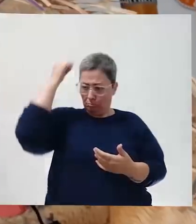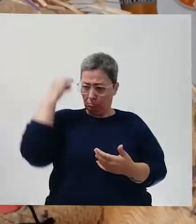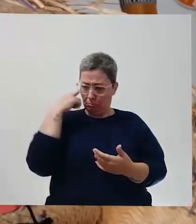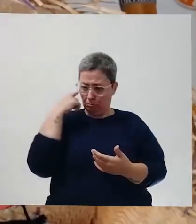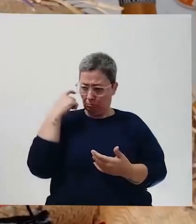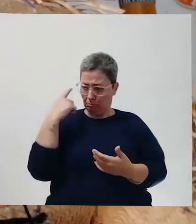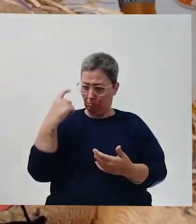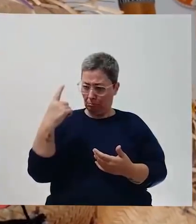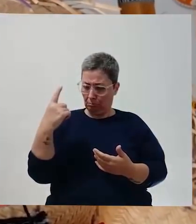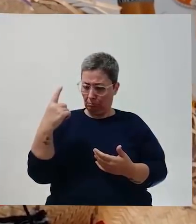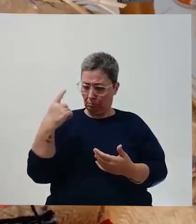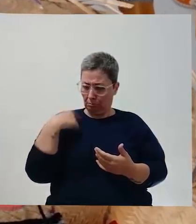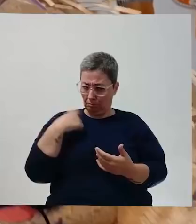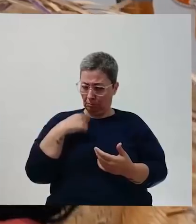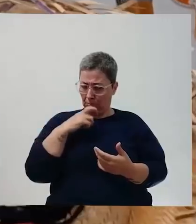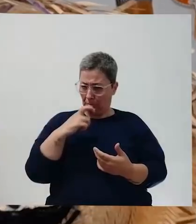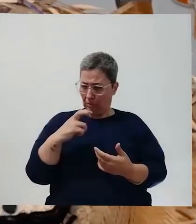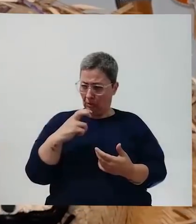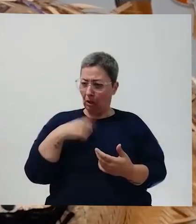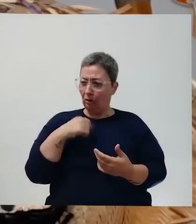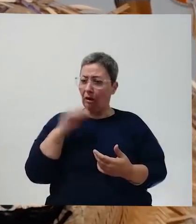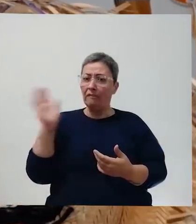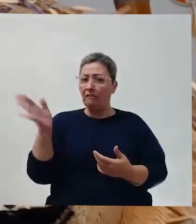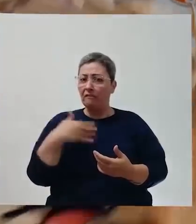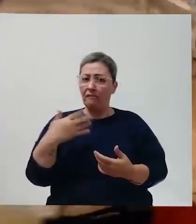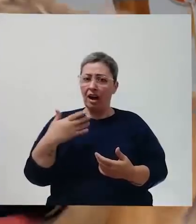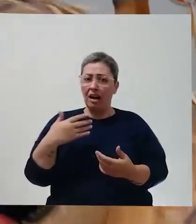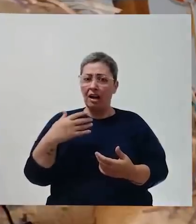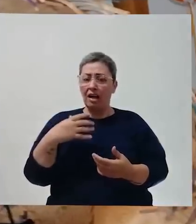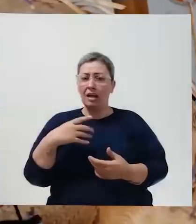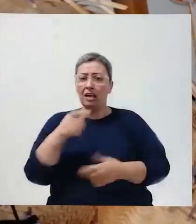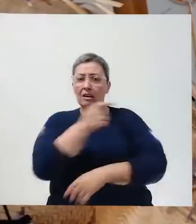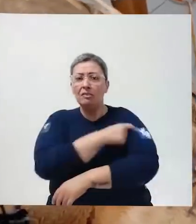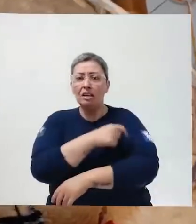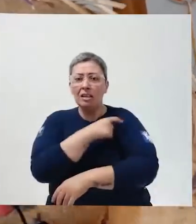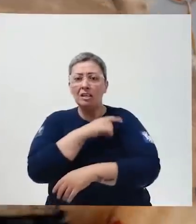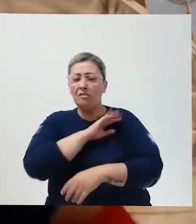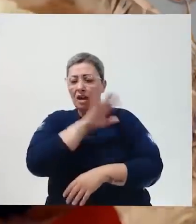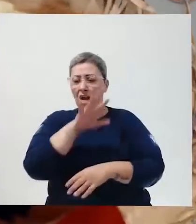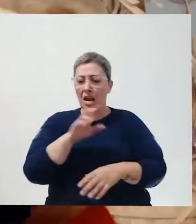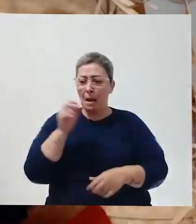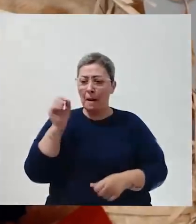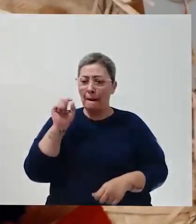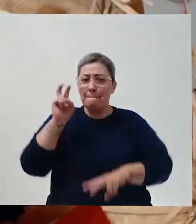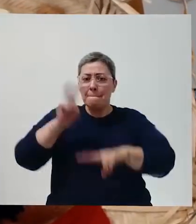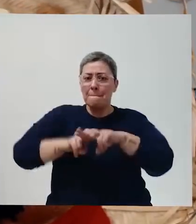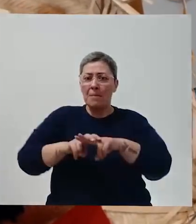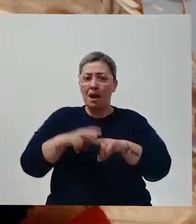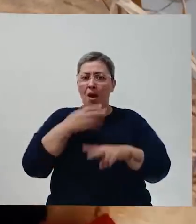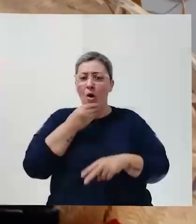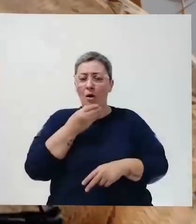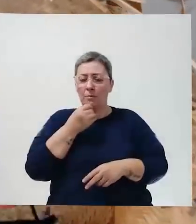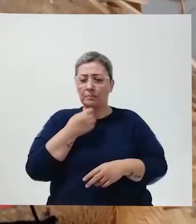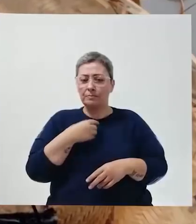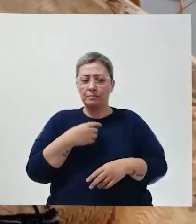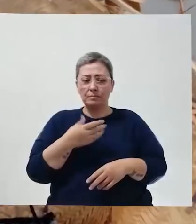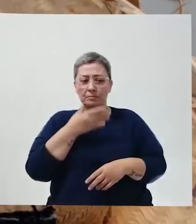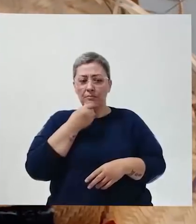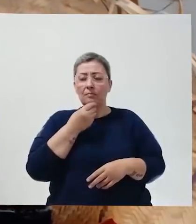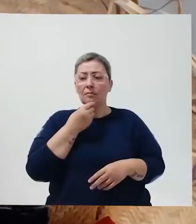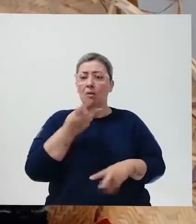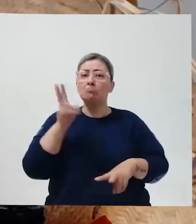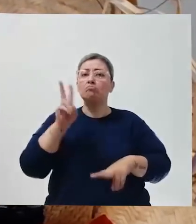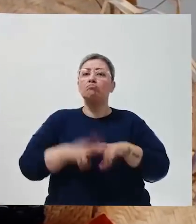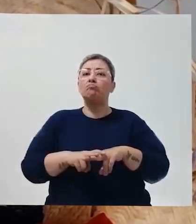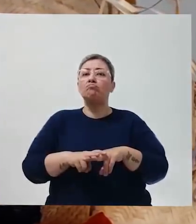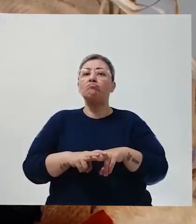ouvindo aquela gritaria, ordenou que os guardas descessem e prendesse o homem. O homem,